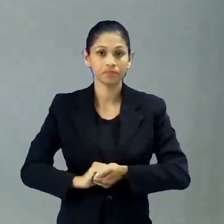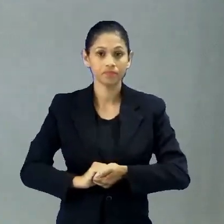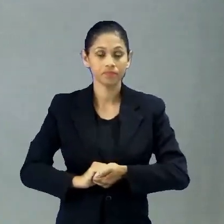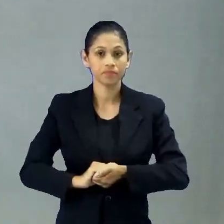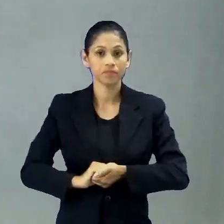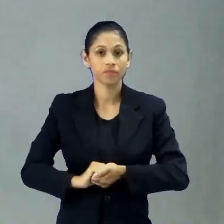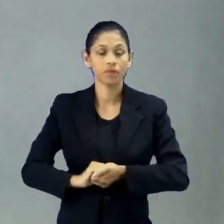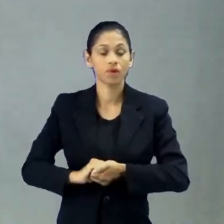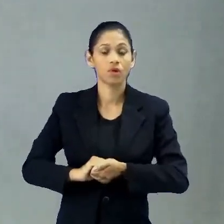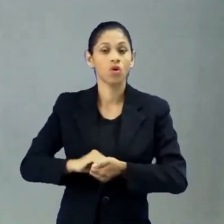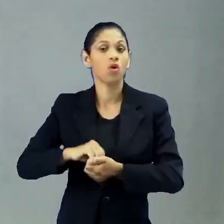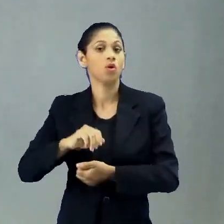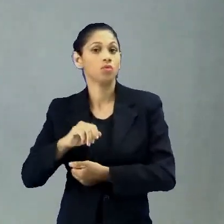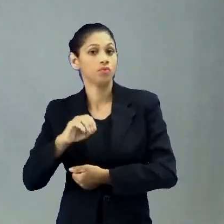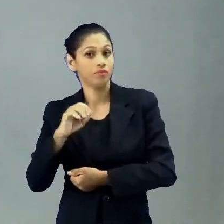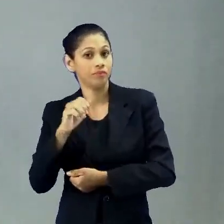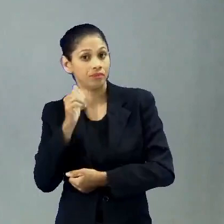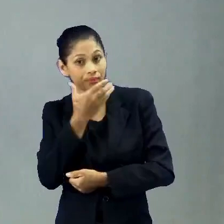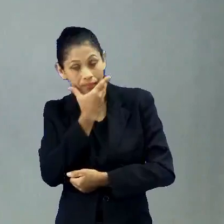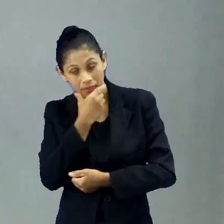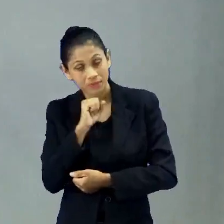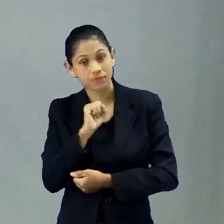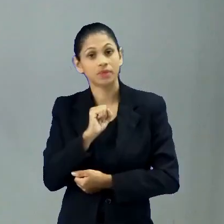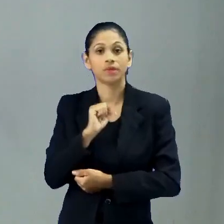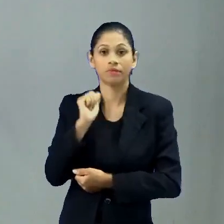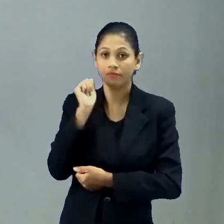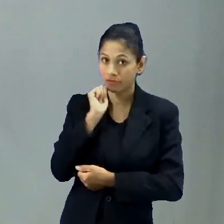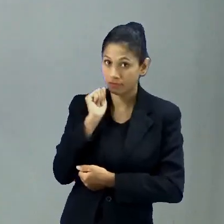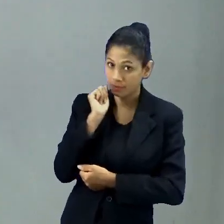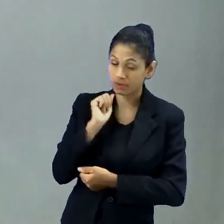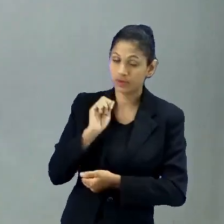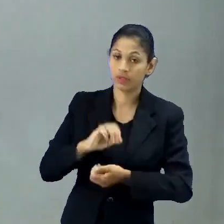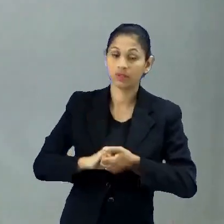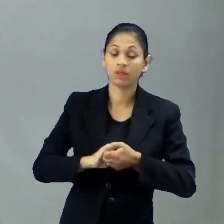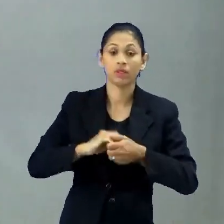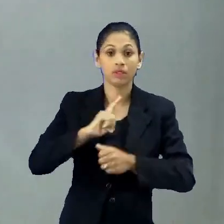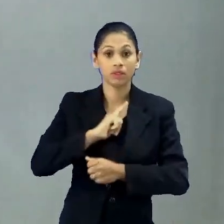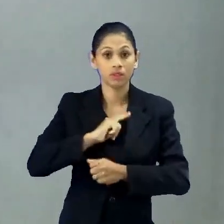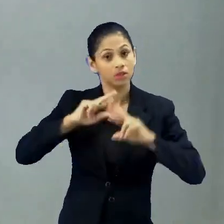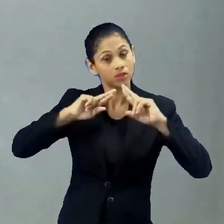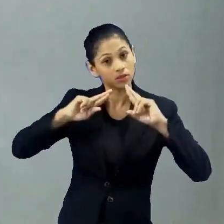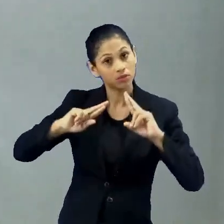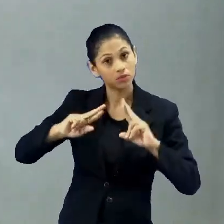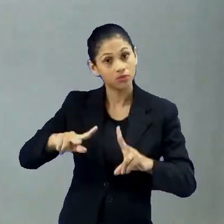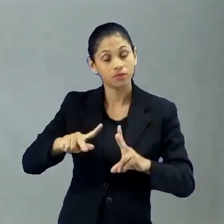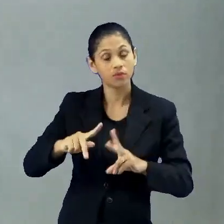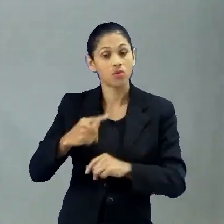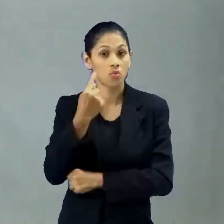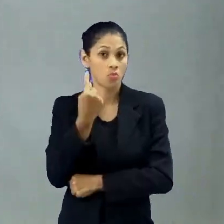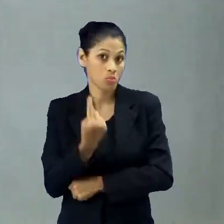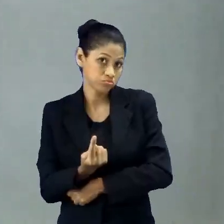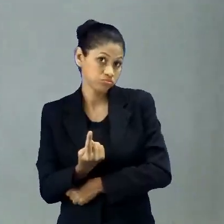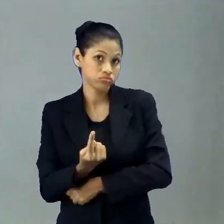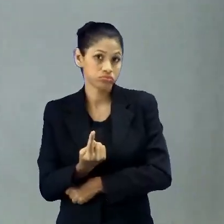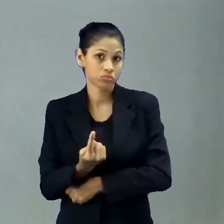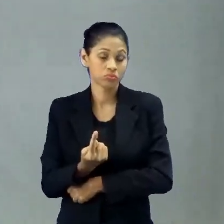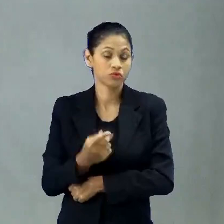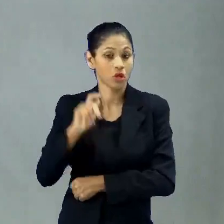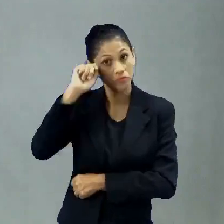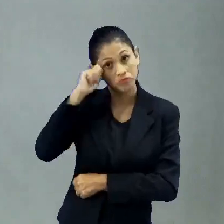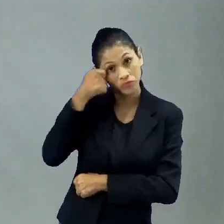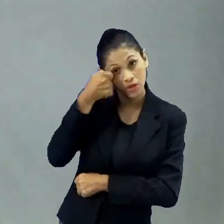O gênero masculino, feminino. Nós temos a diferença pelo fato de uns serem